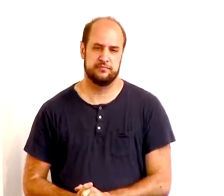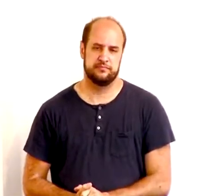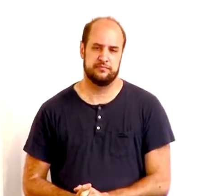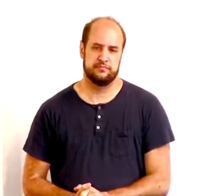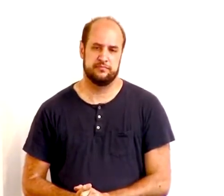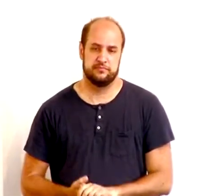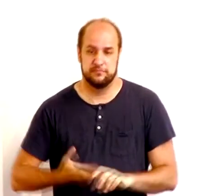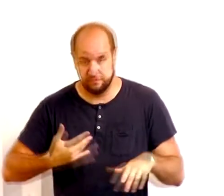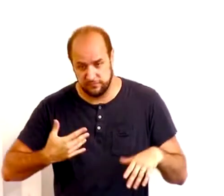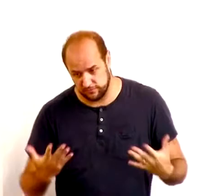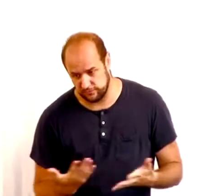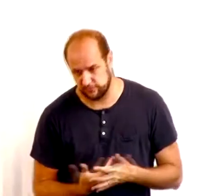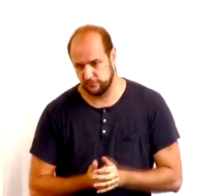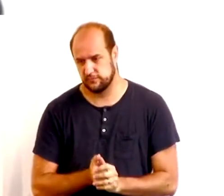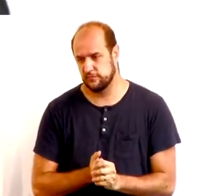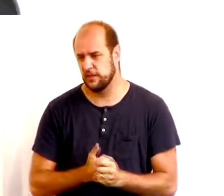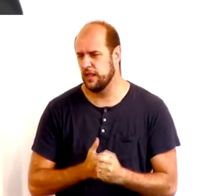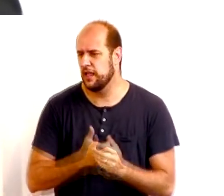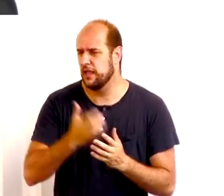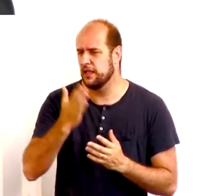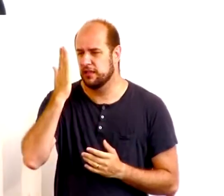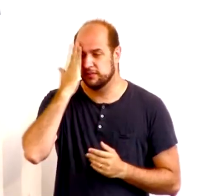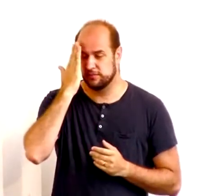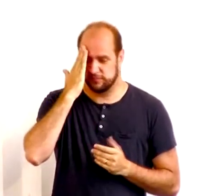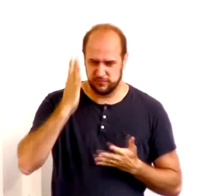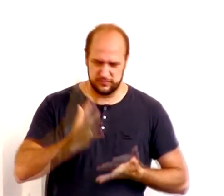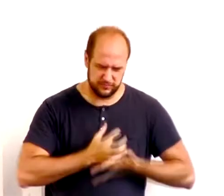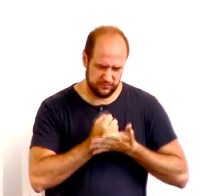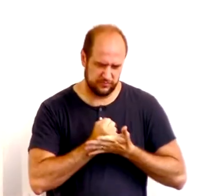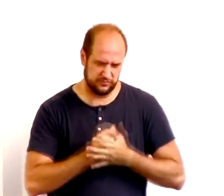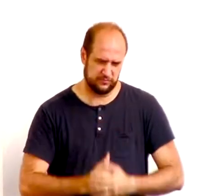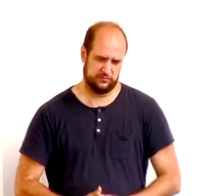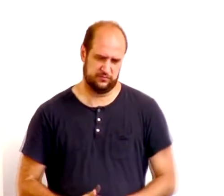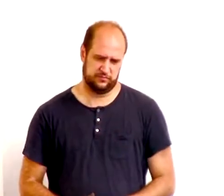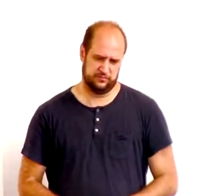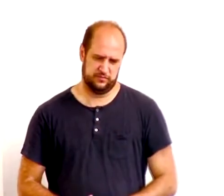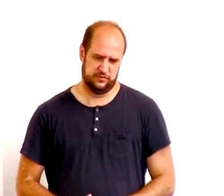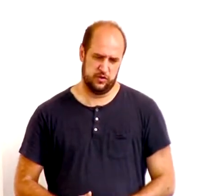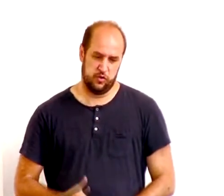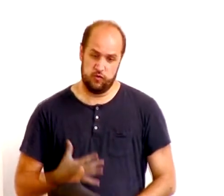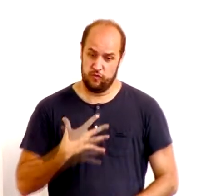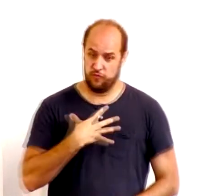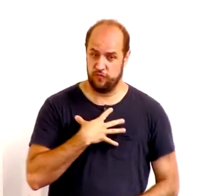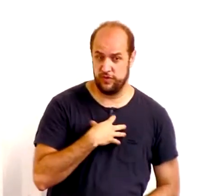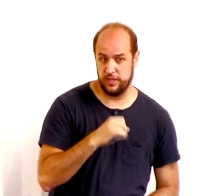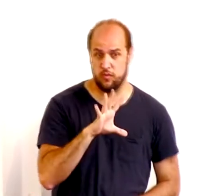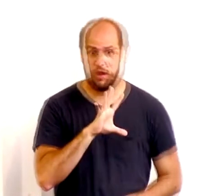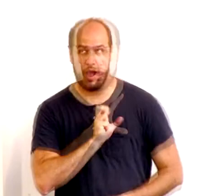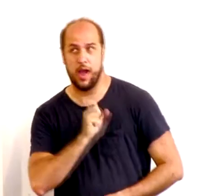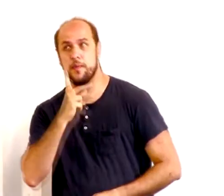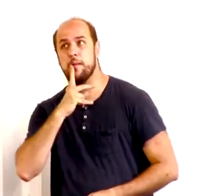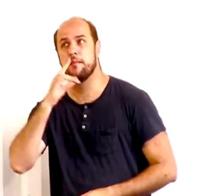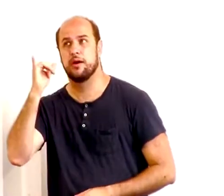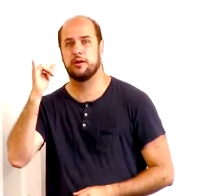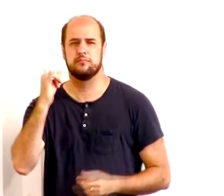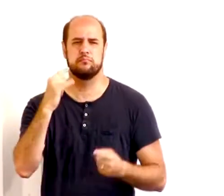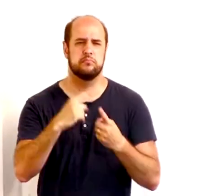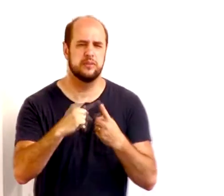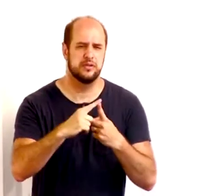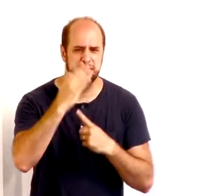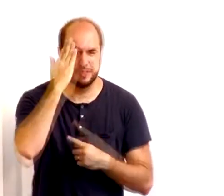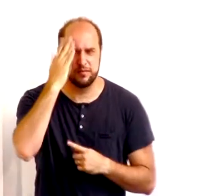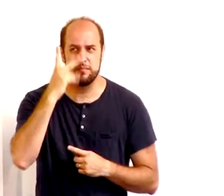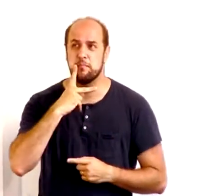Então o salvo serve porque sabe que foi salvo para isso. O filho ama o pai porque sabe que o seu pai o